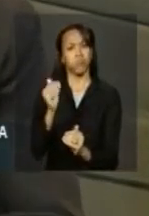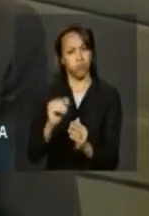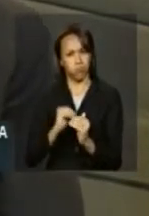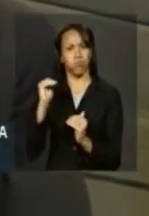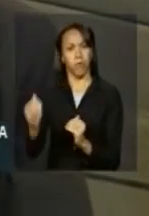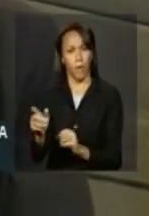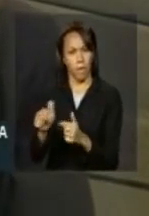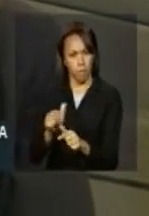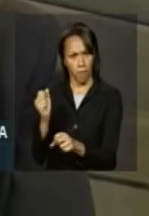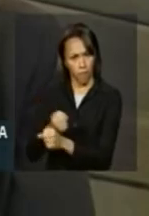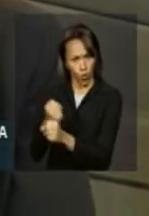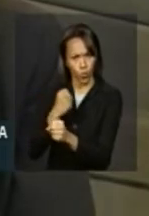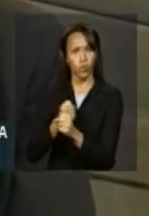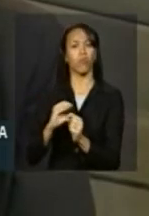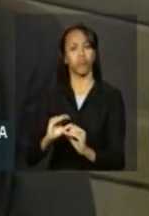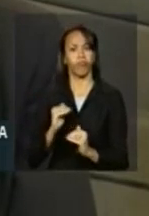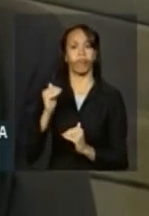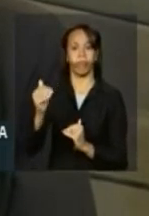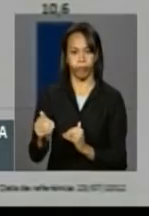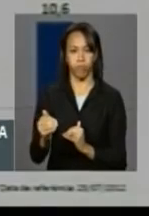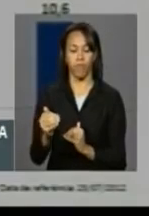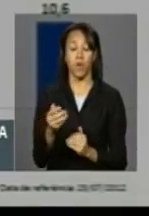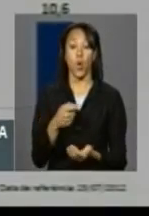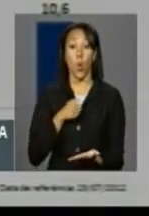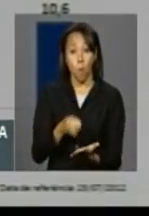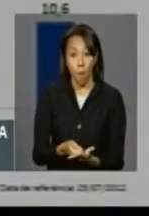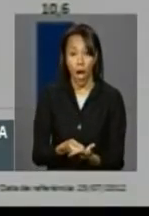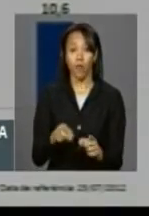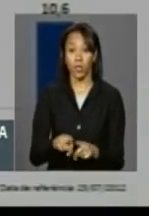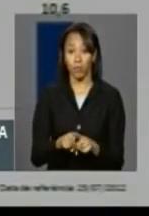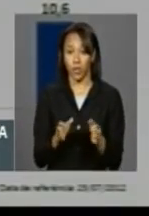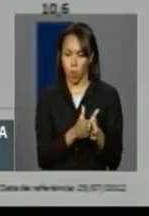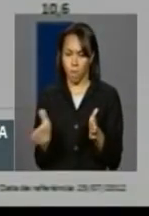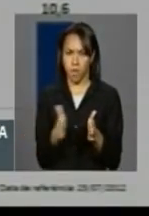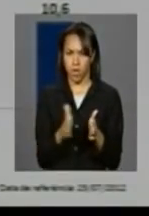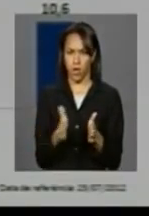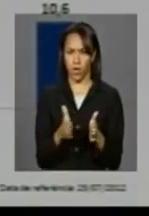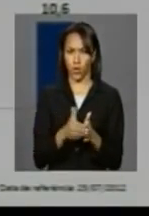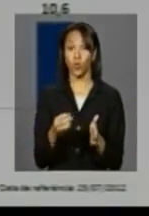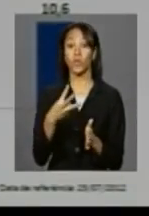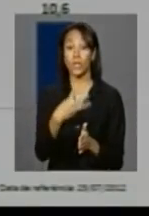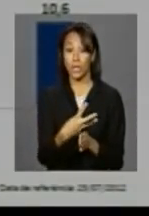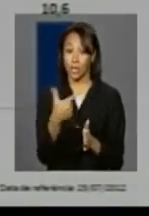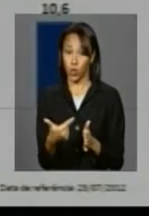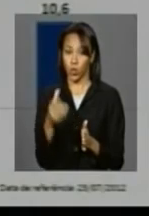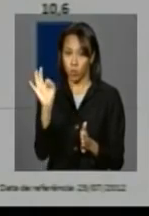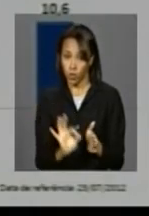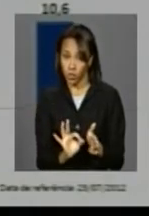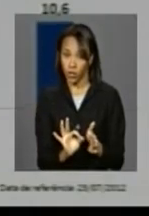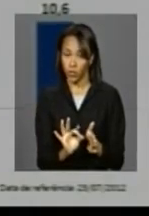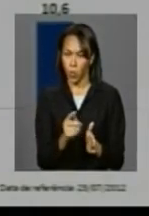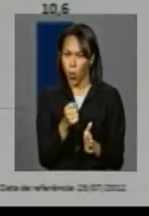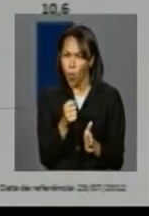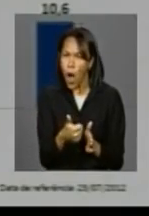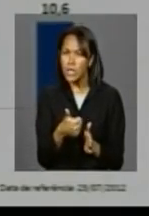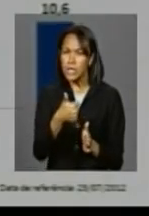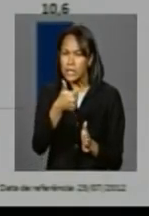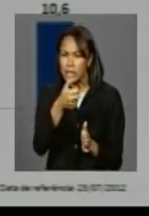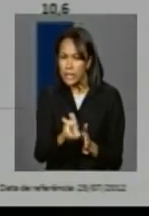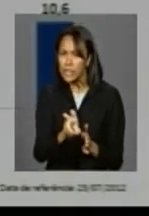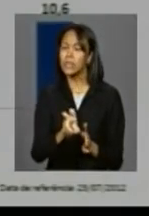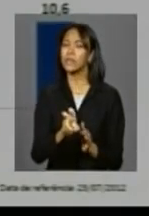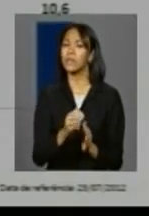aumentará. O valor pago também no mesmo período cresceu 32%, saiu de quase 15